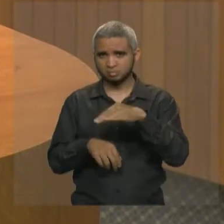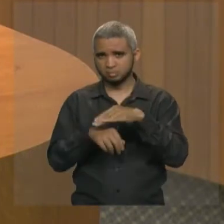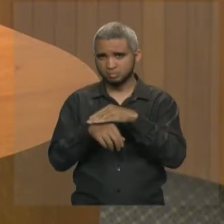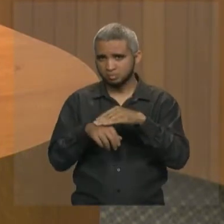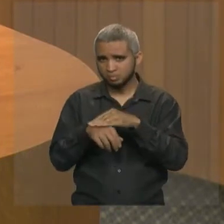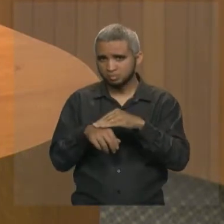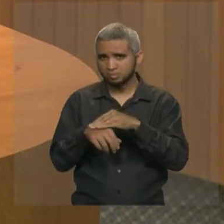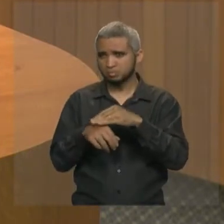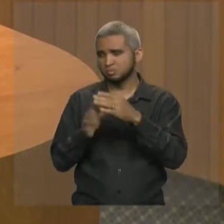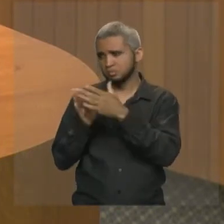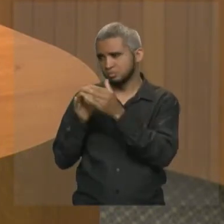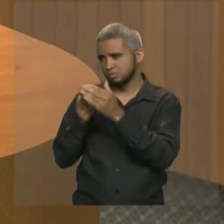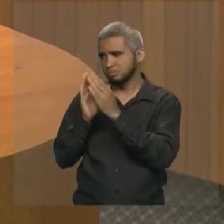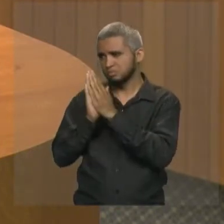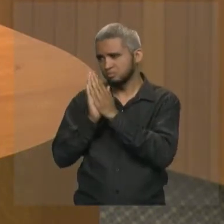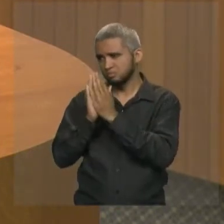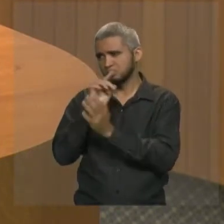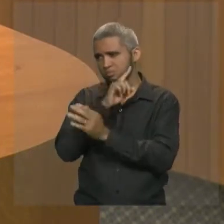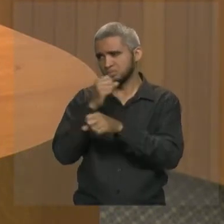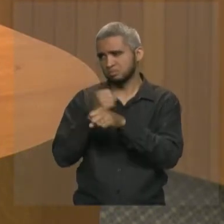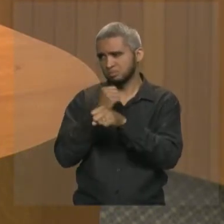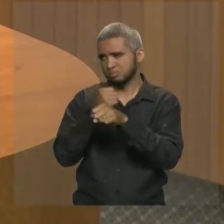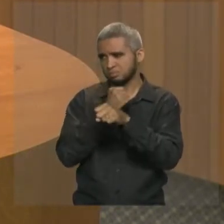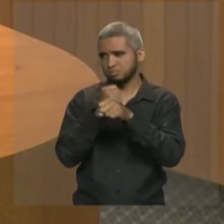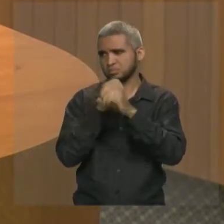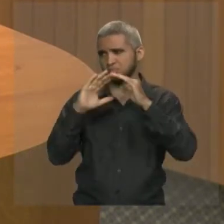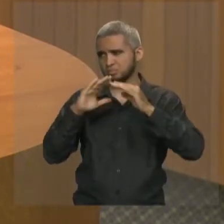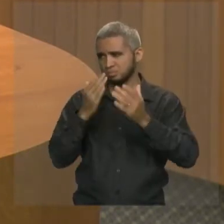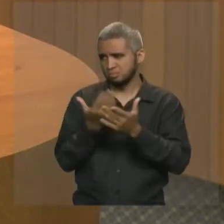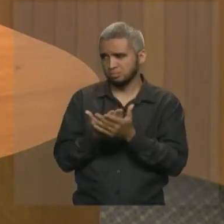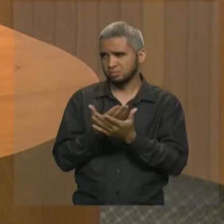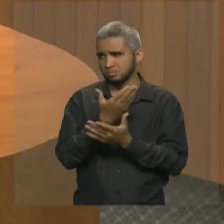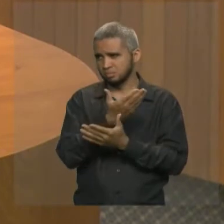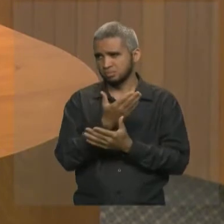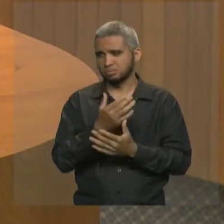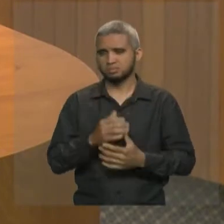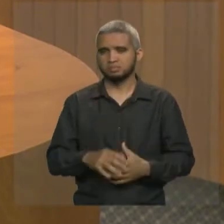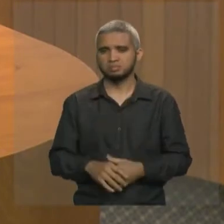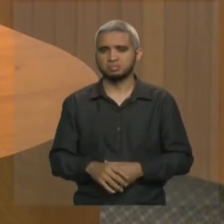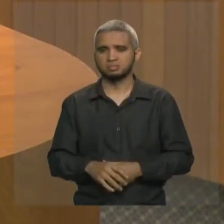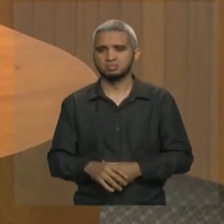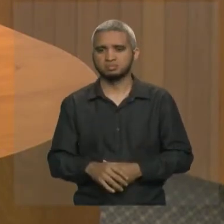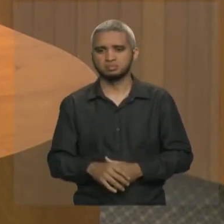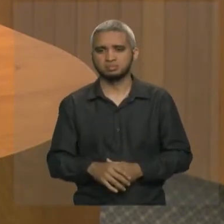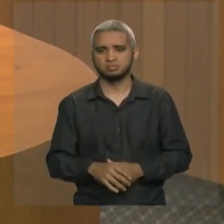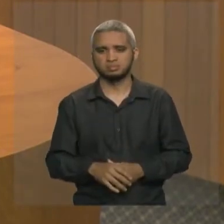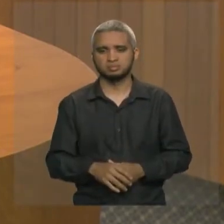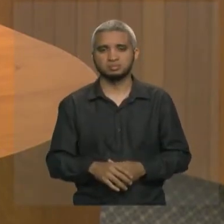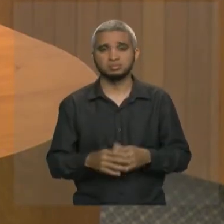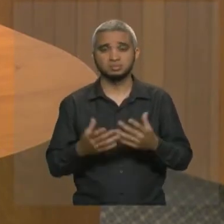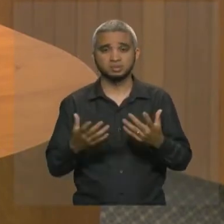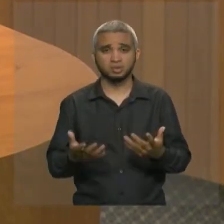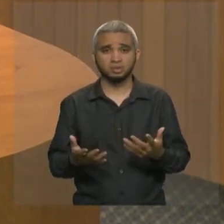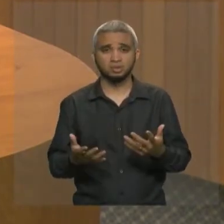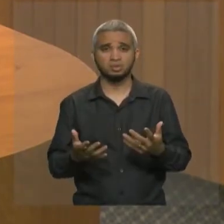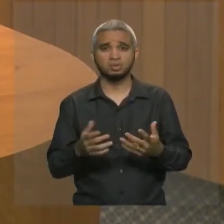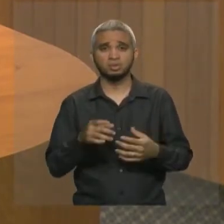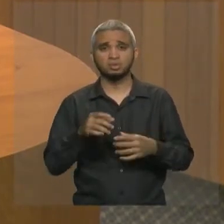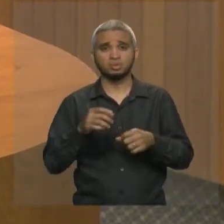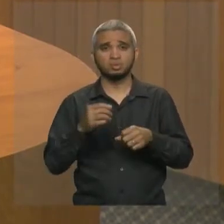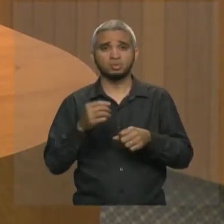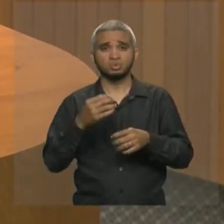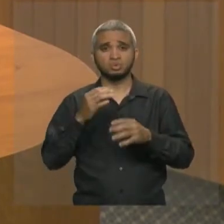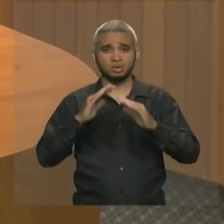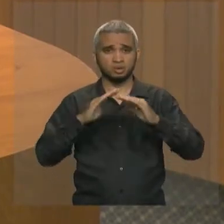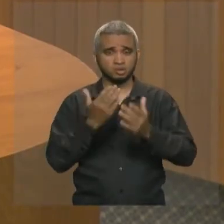ao qual nos referimos só está sendo construído no local sugerido pelo parlamentar, o que